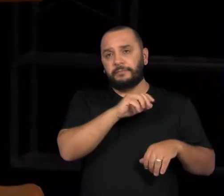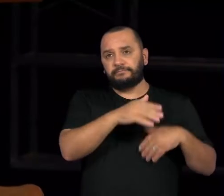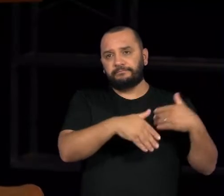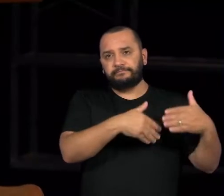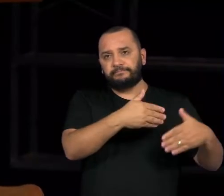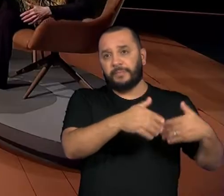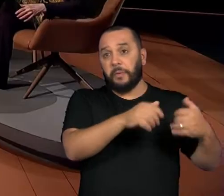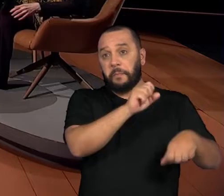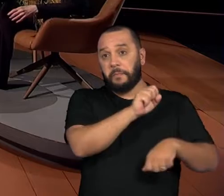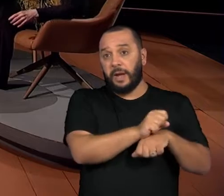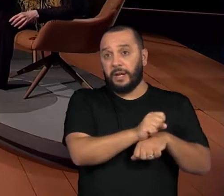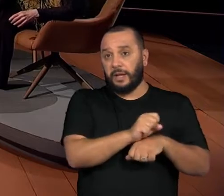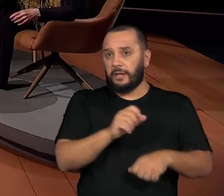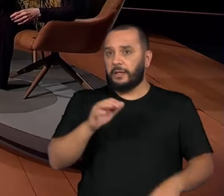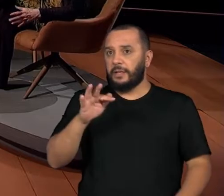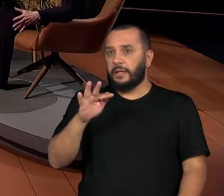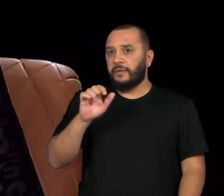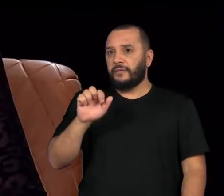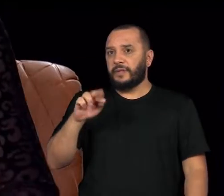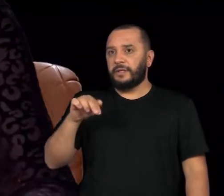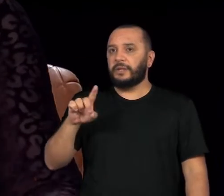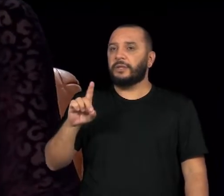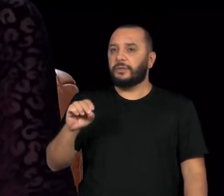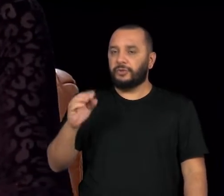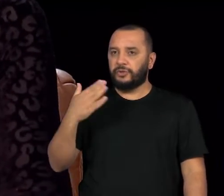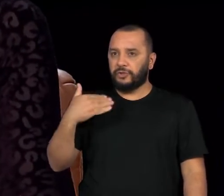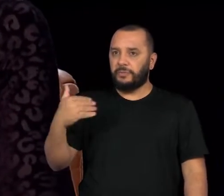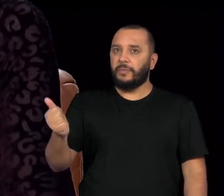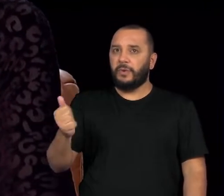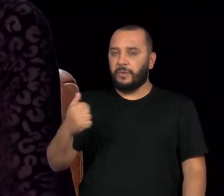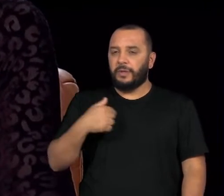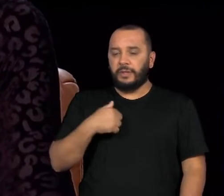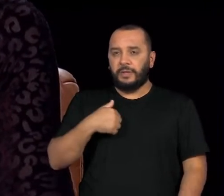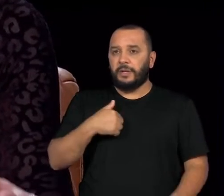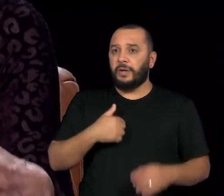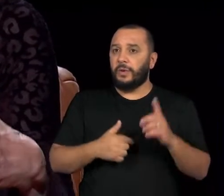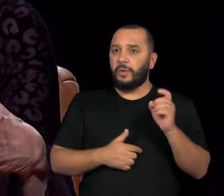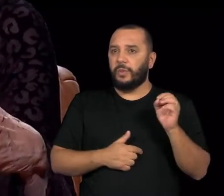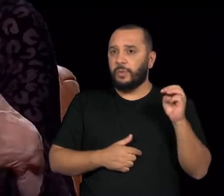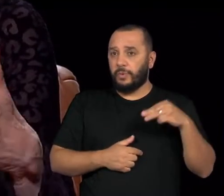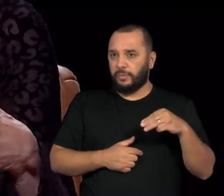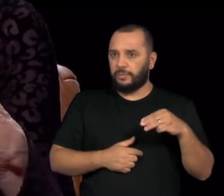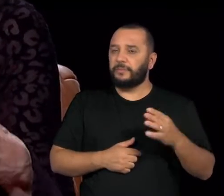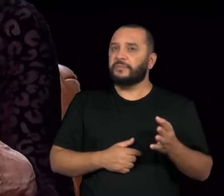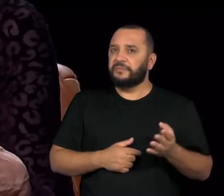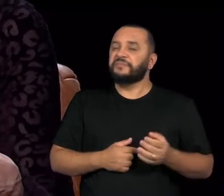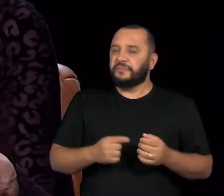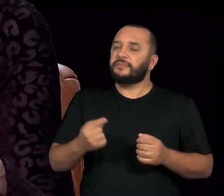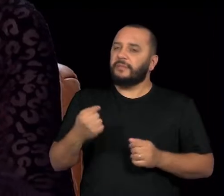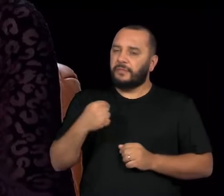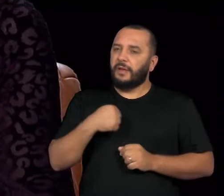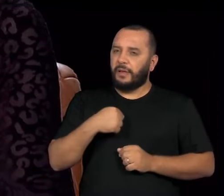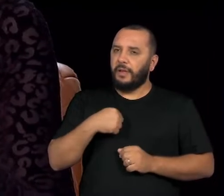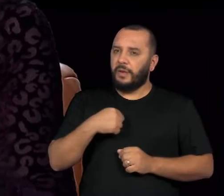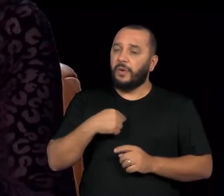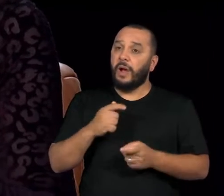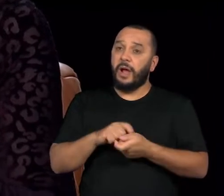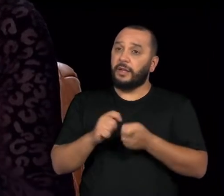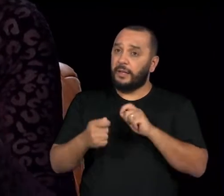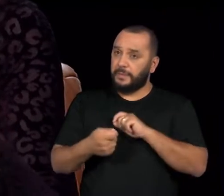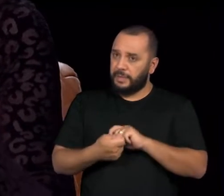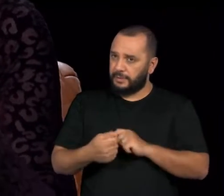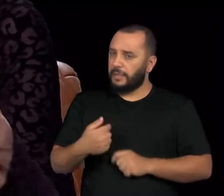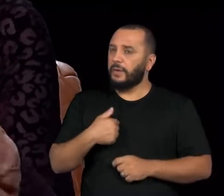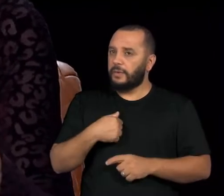para fazer Dom Juan? Dom Juan. E eu fiz era uma remontagem e que